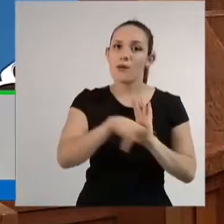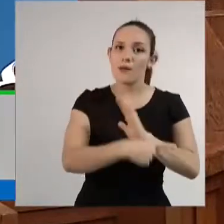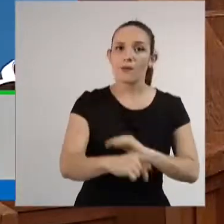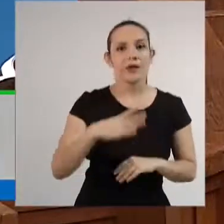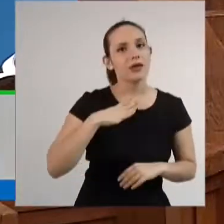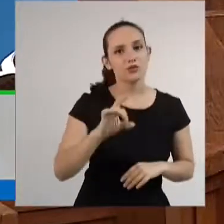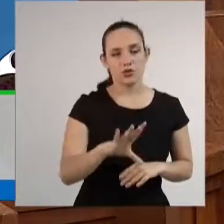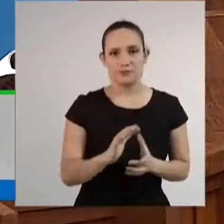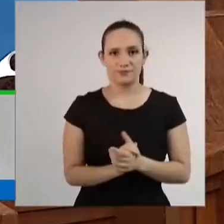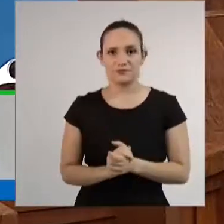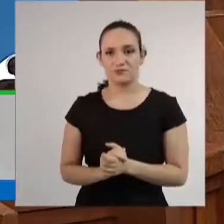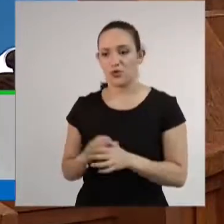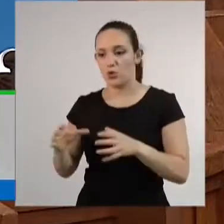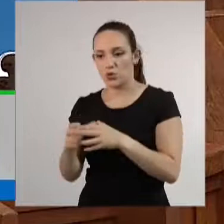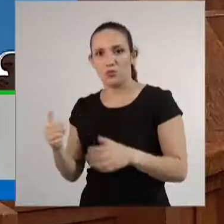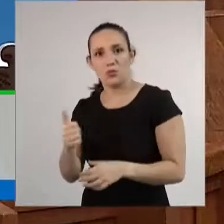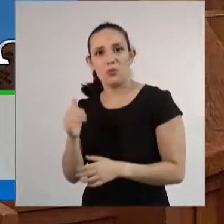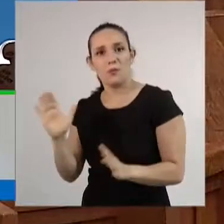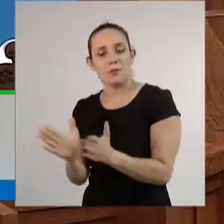apenas